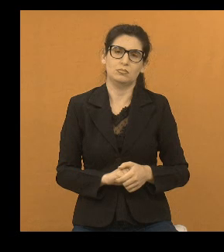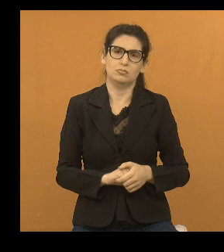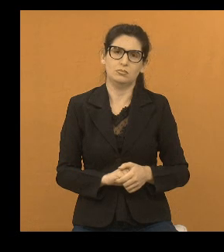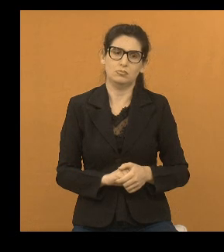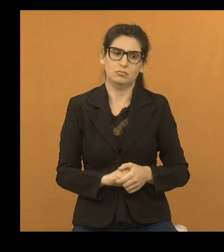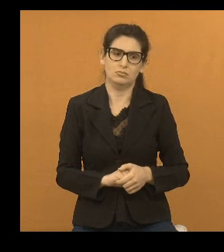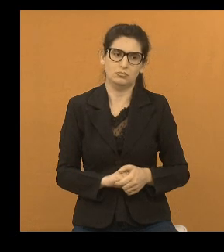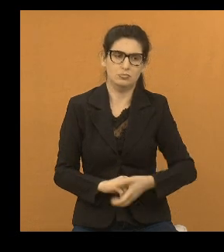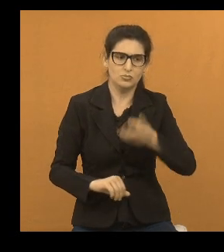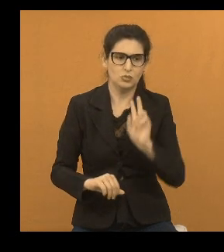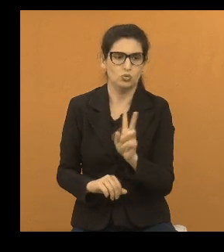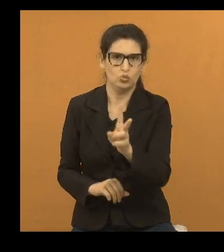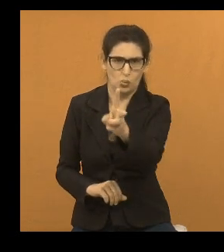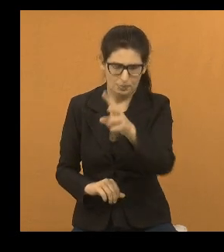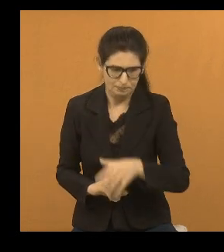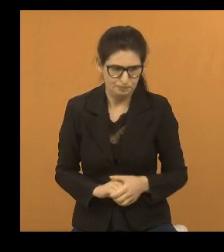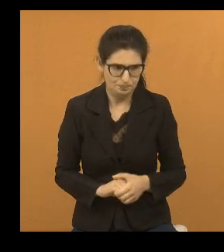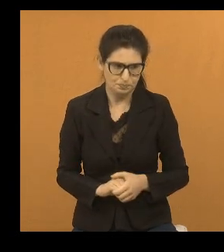Vamos continuar.